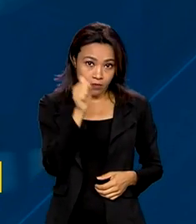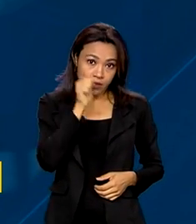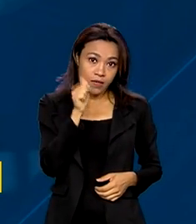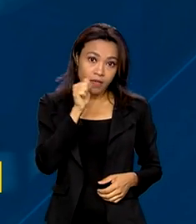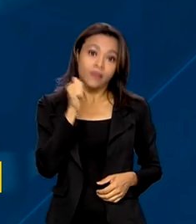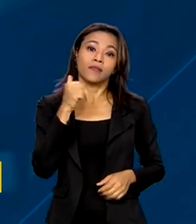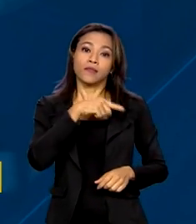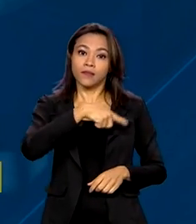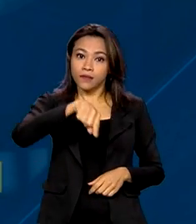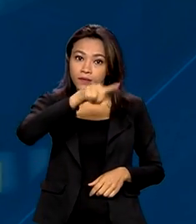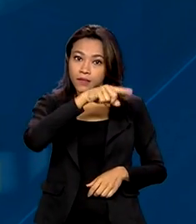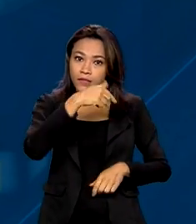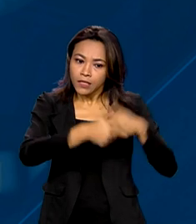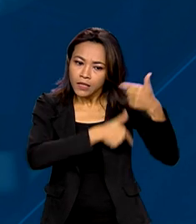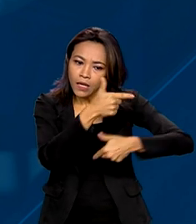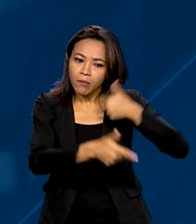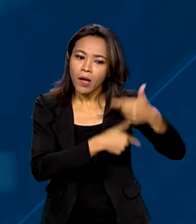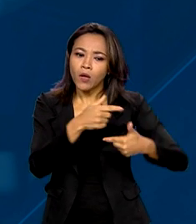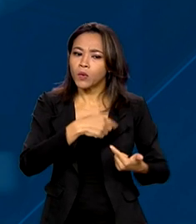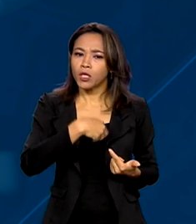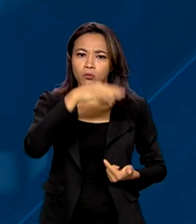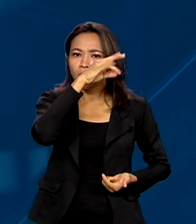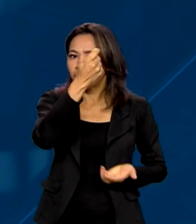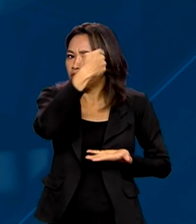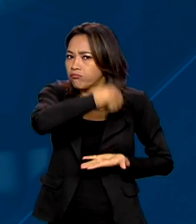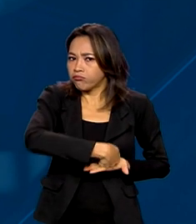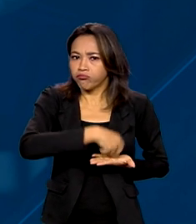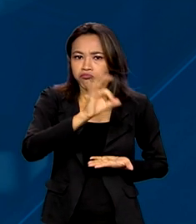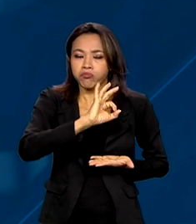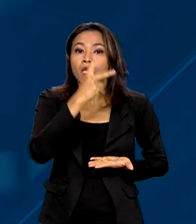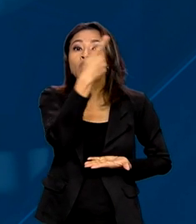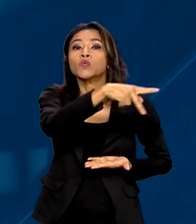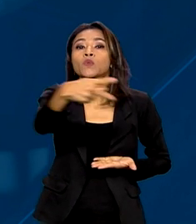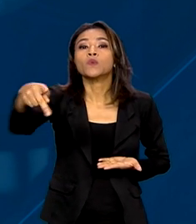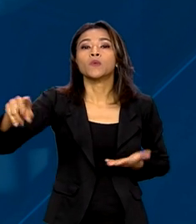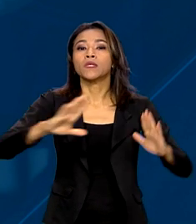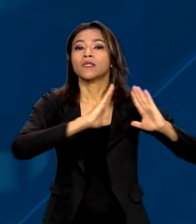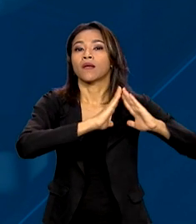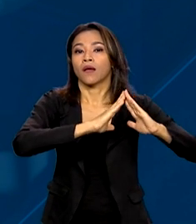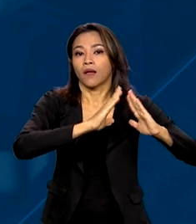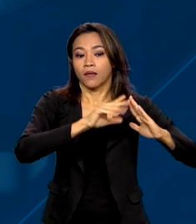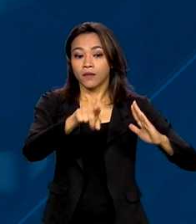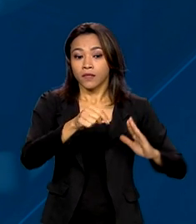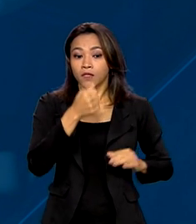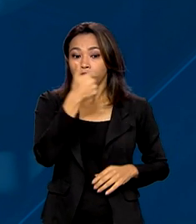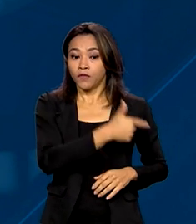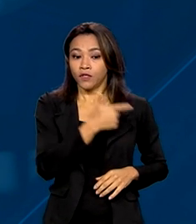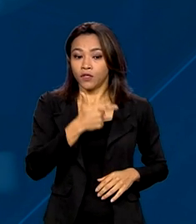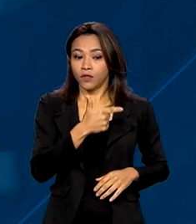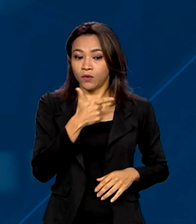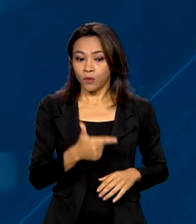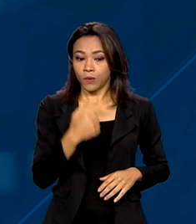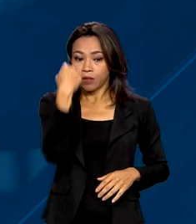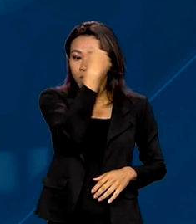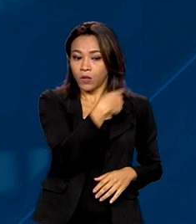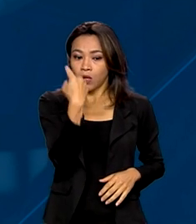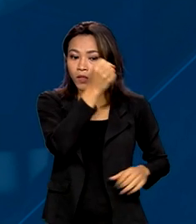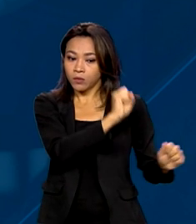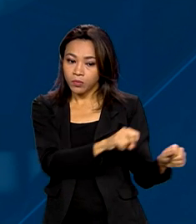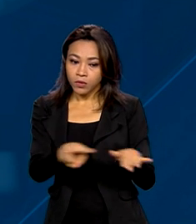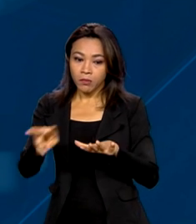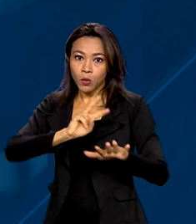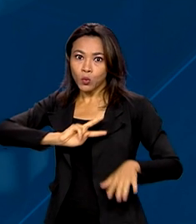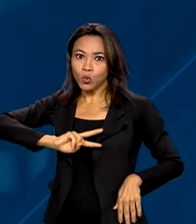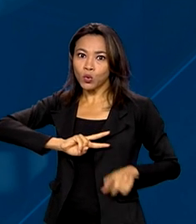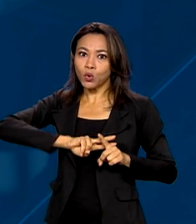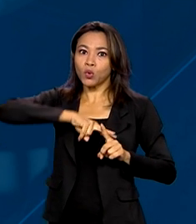trabalho de cuidado não remunerado dentro de suas casas, em média, 22 horas por semana, o dobro